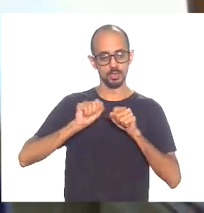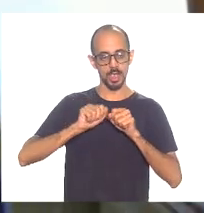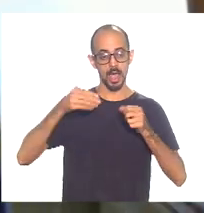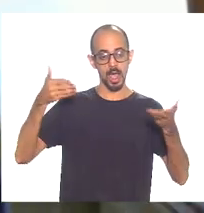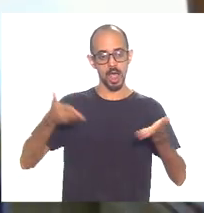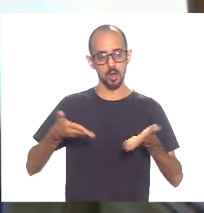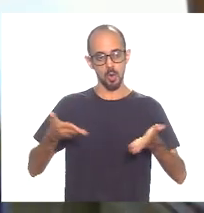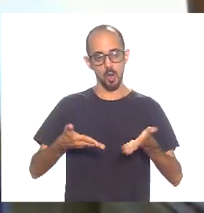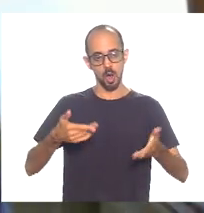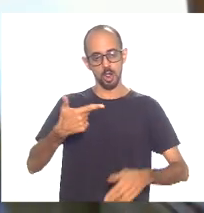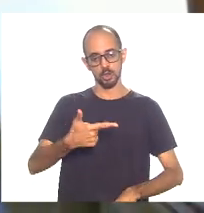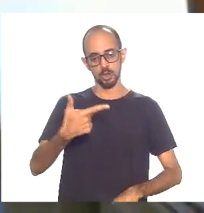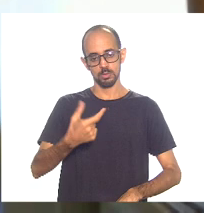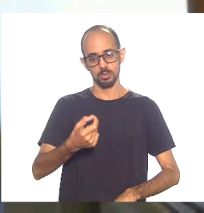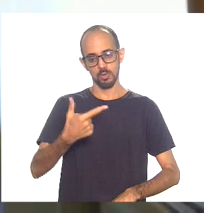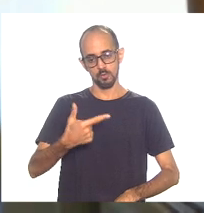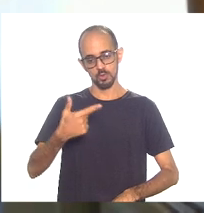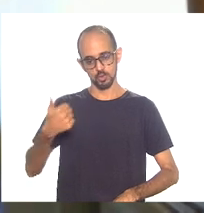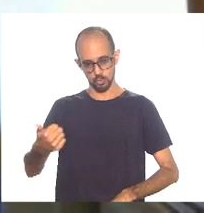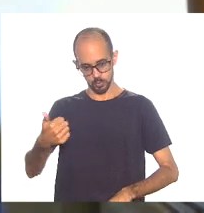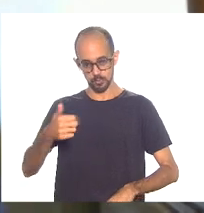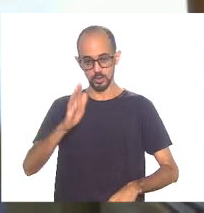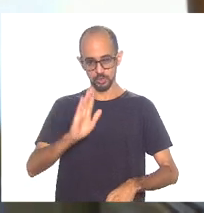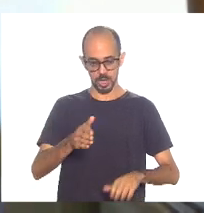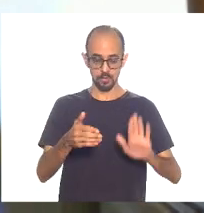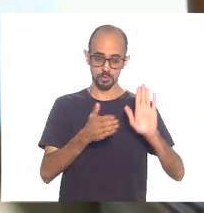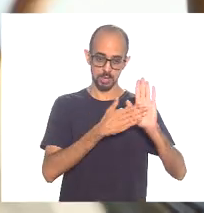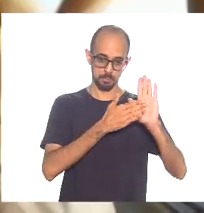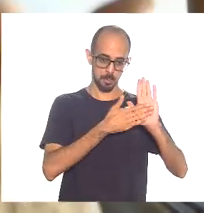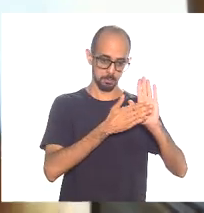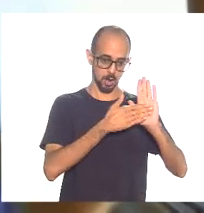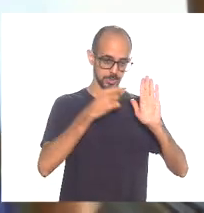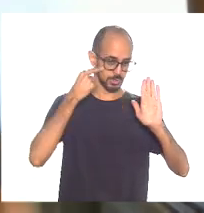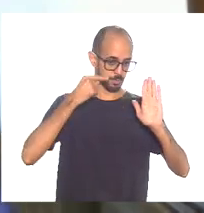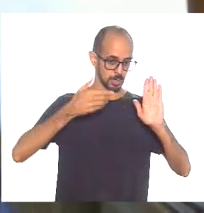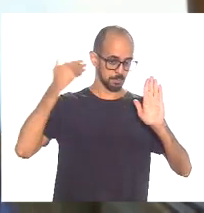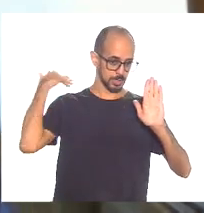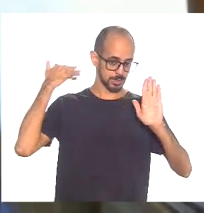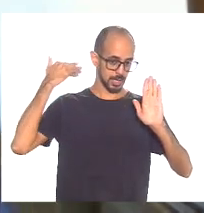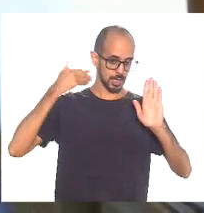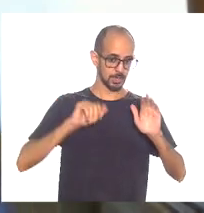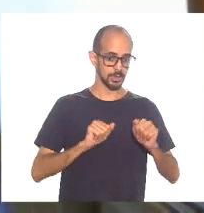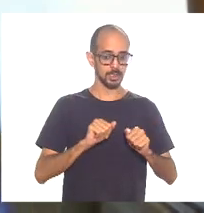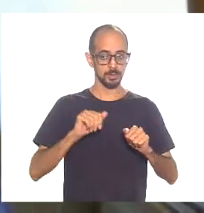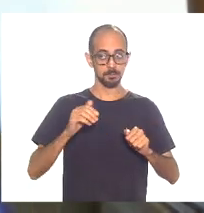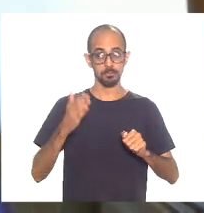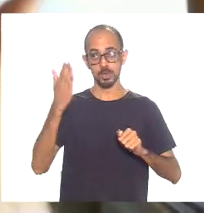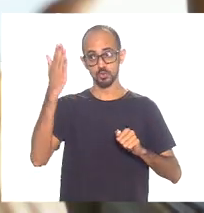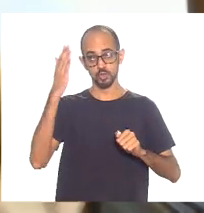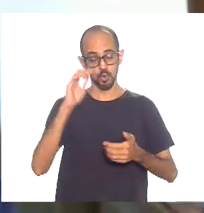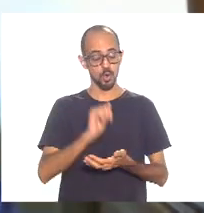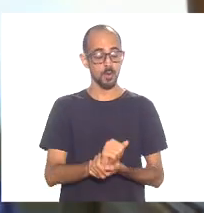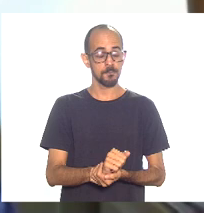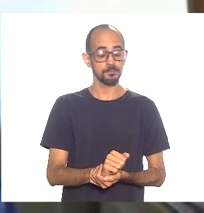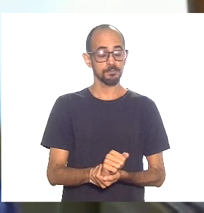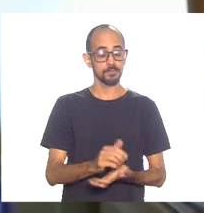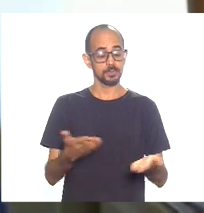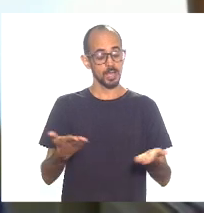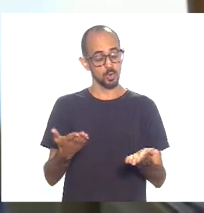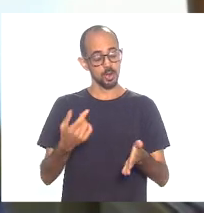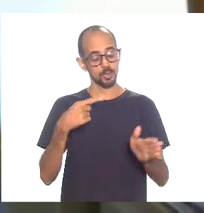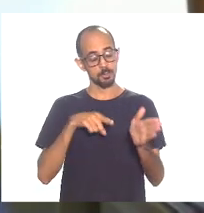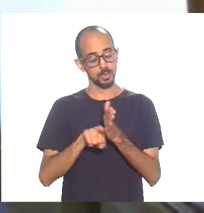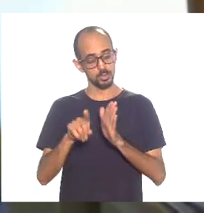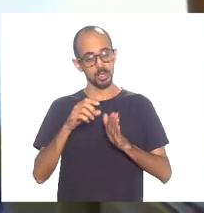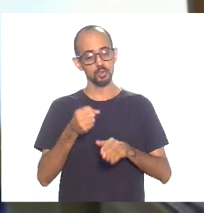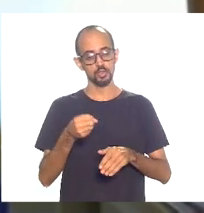2021. Então, eu já tinha feito essa proposta na semana passada, Vossa Excelência, e agora estou perguntando se